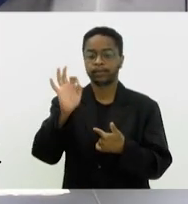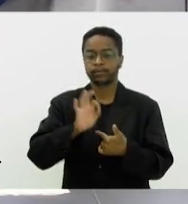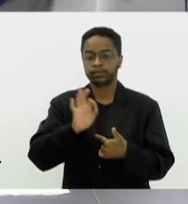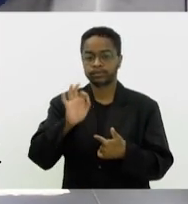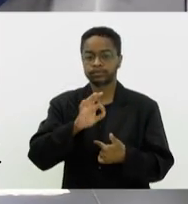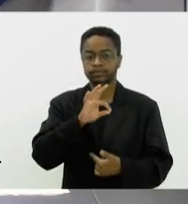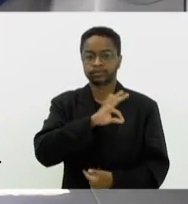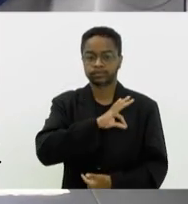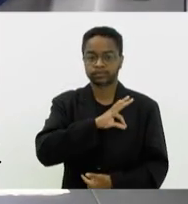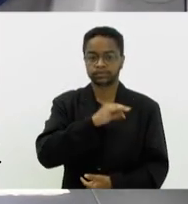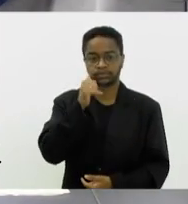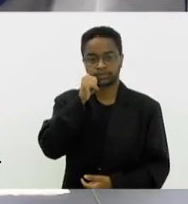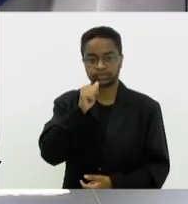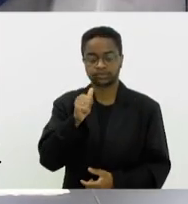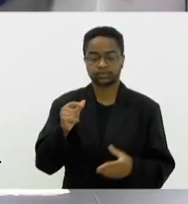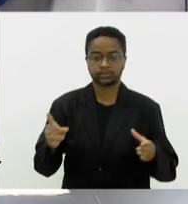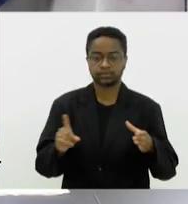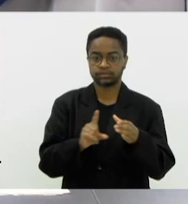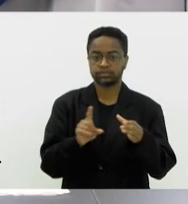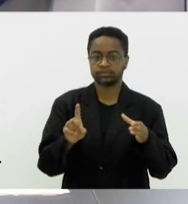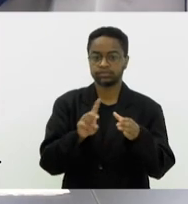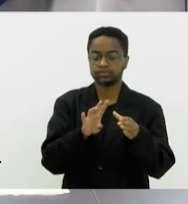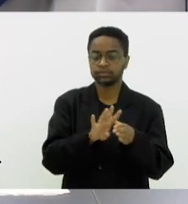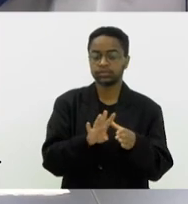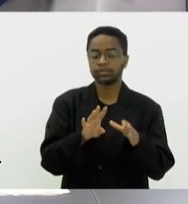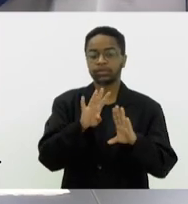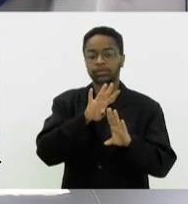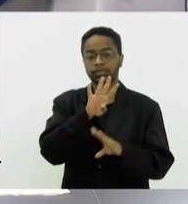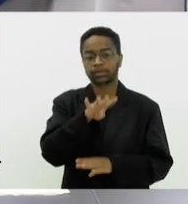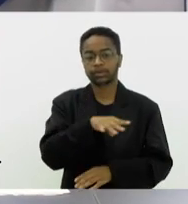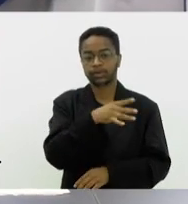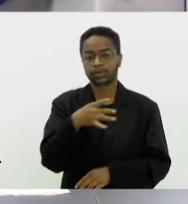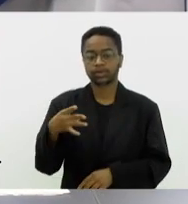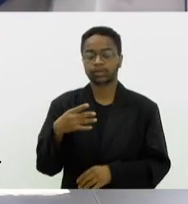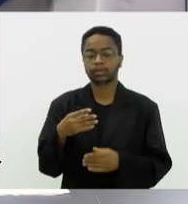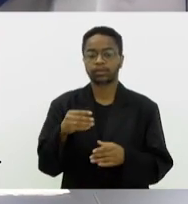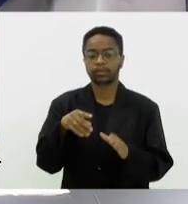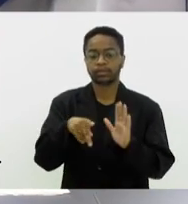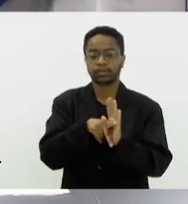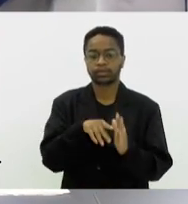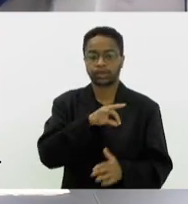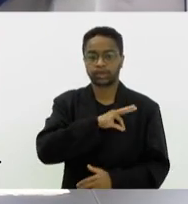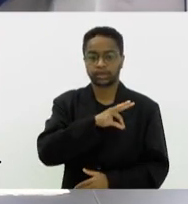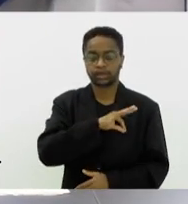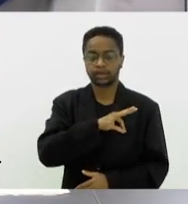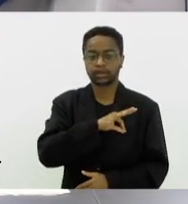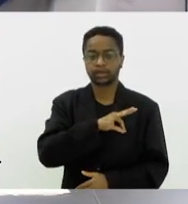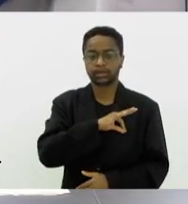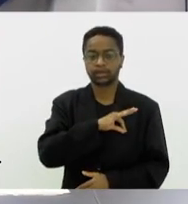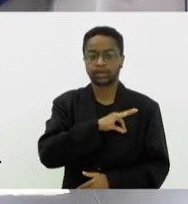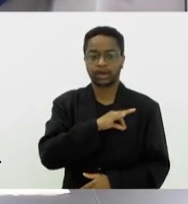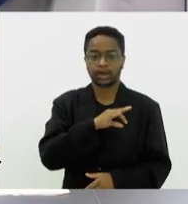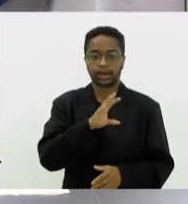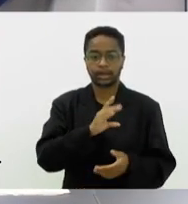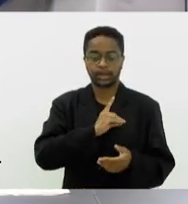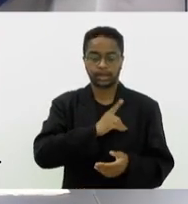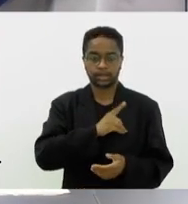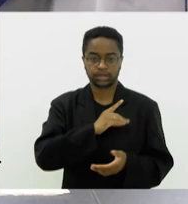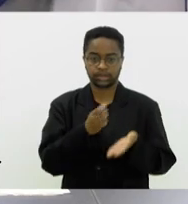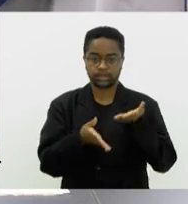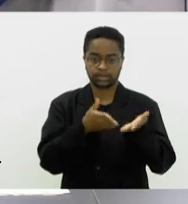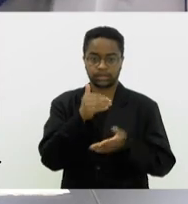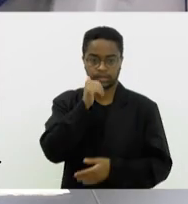civis na composição das escalas de plantão das delegacias de atendimento à mulher de ANS. Para aparecer, deputado